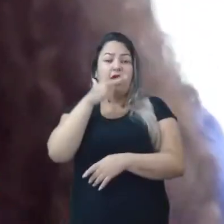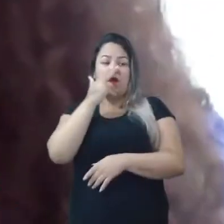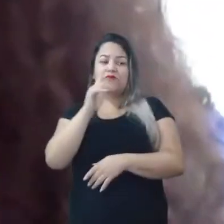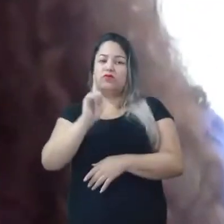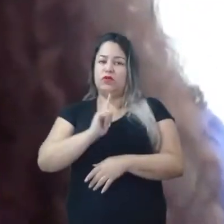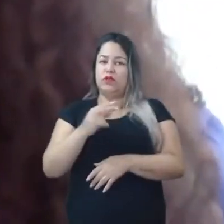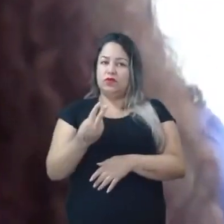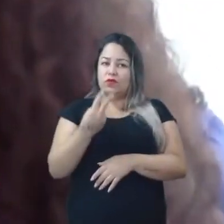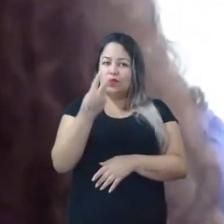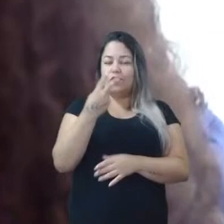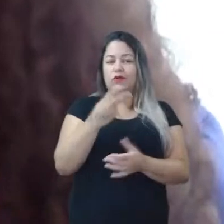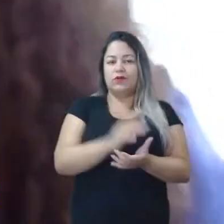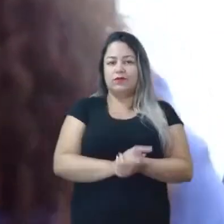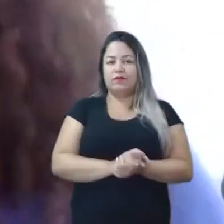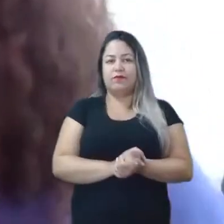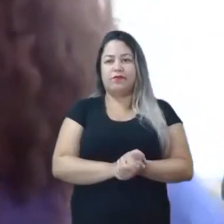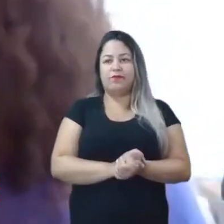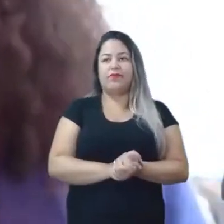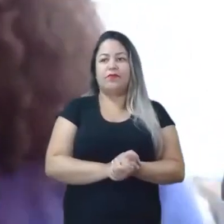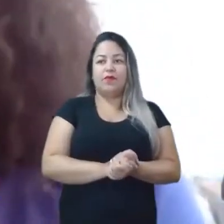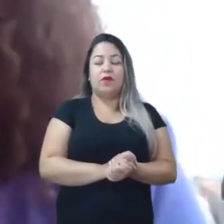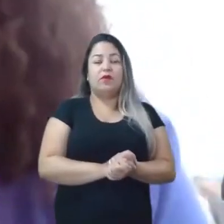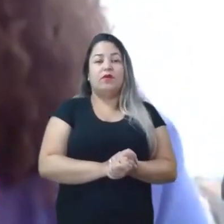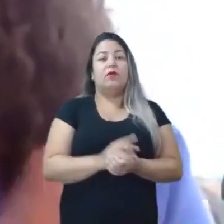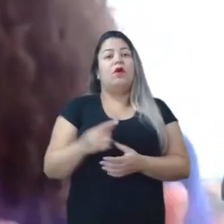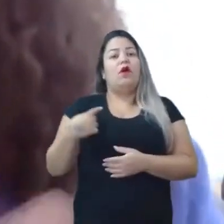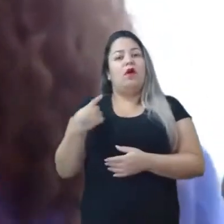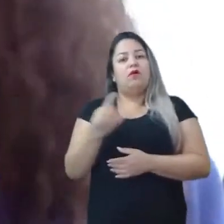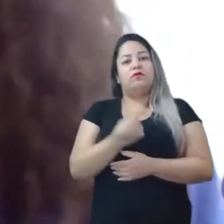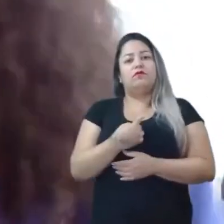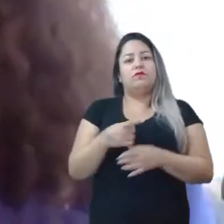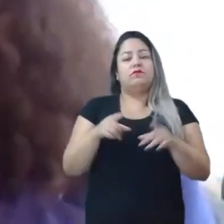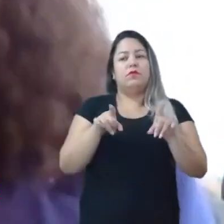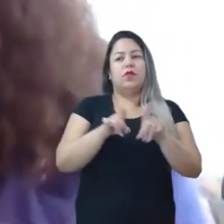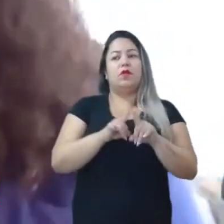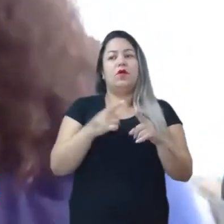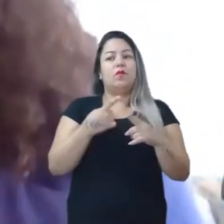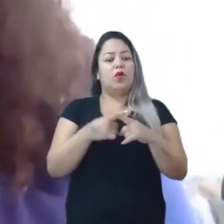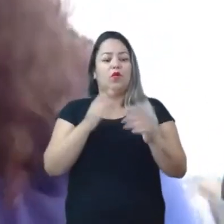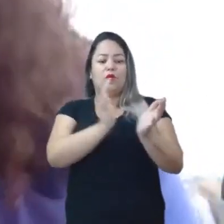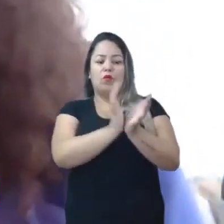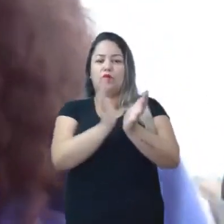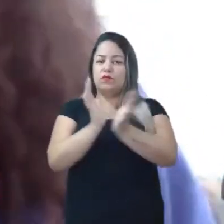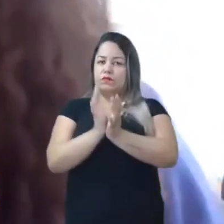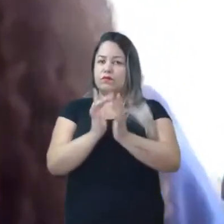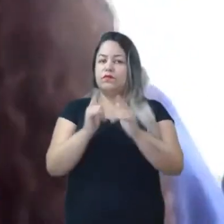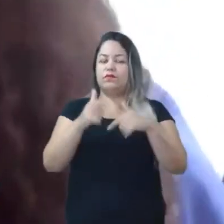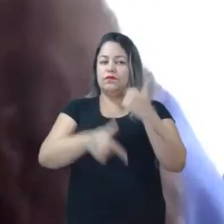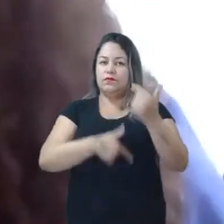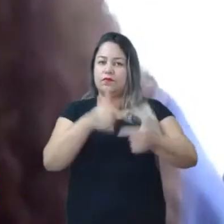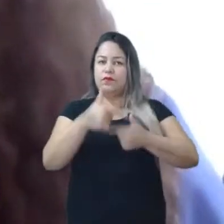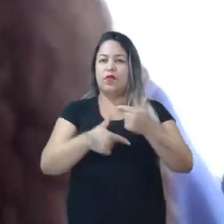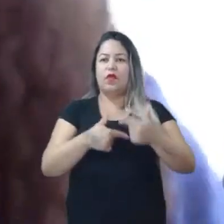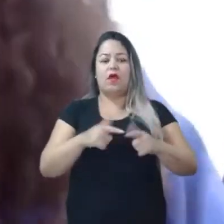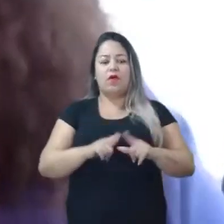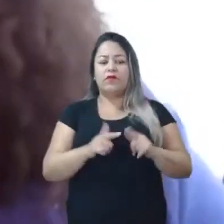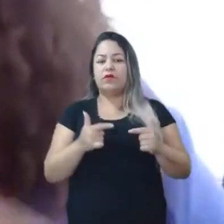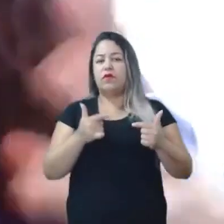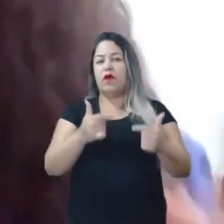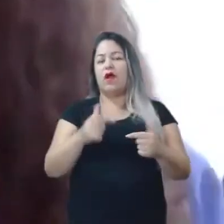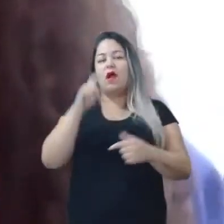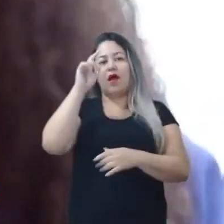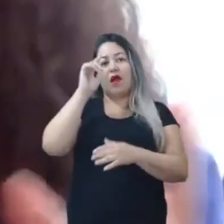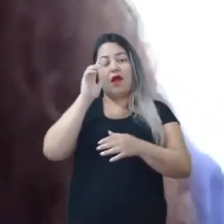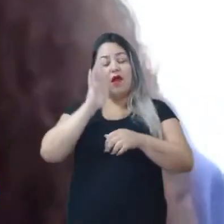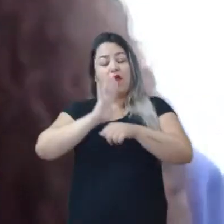dois, né, que eu chamo que é o nosso xodó, né? Primeiro, o grupo de trabalho de enfrentamento ao racismo religioso e o